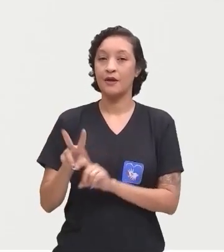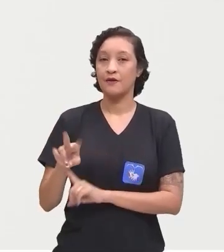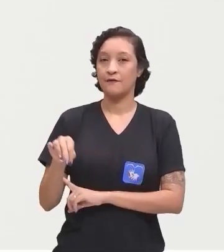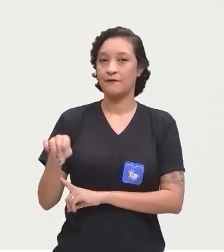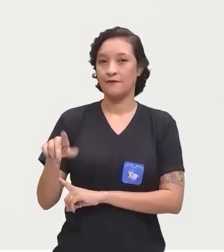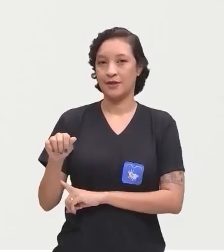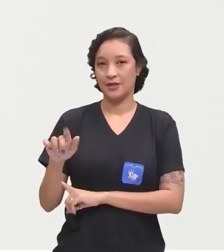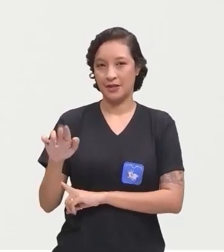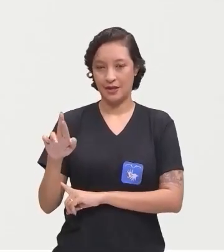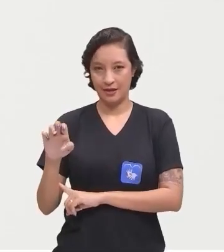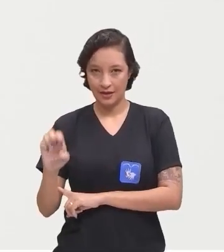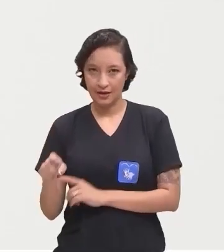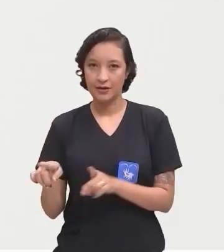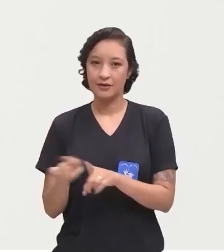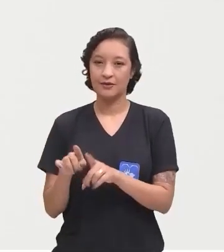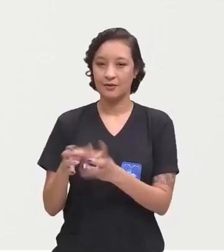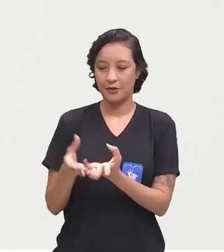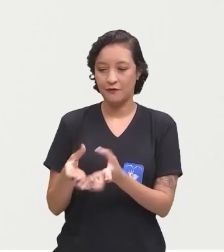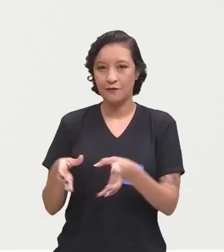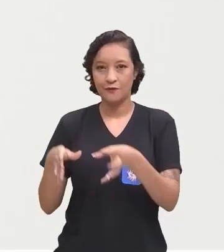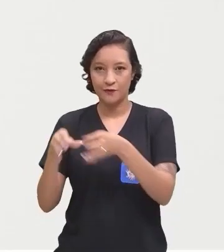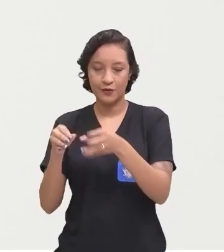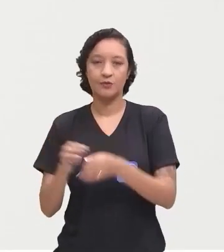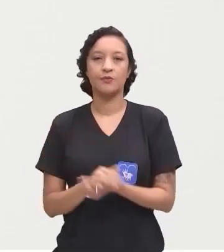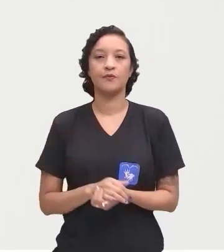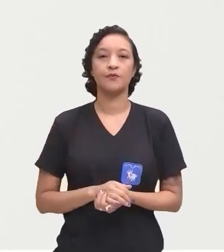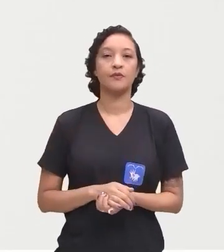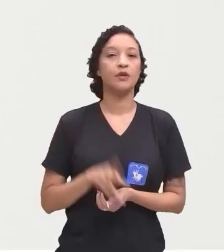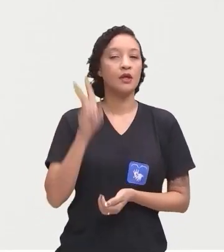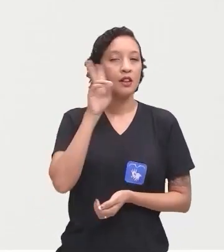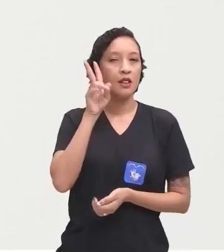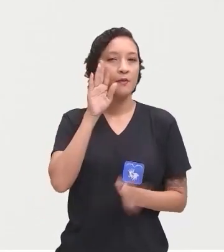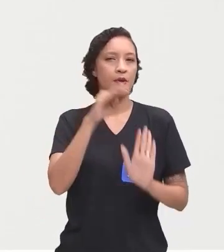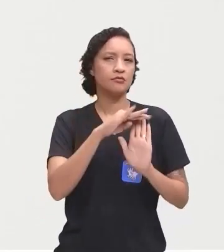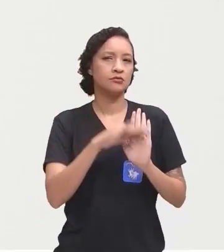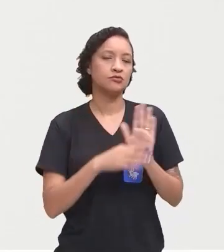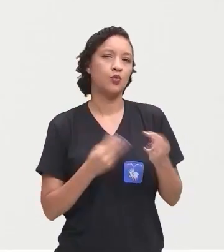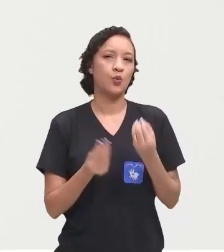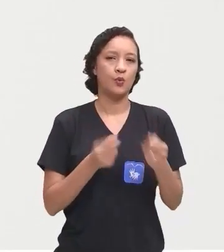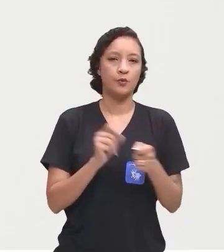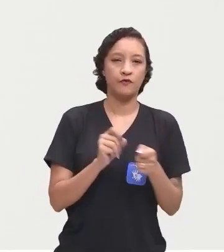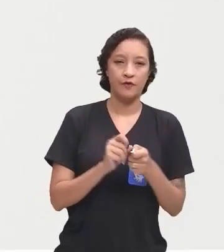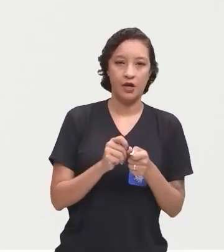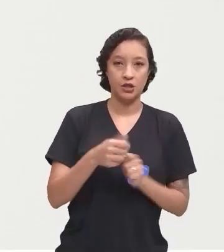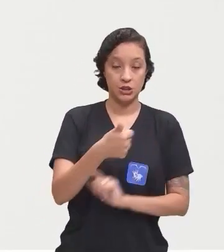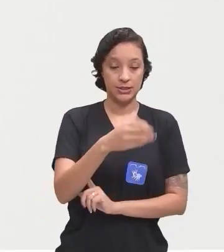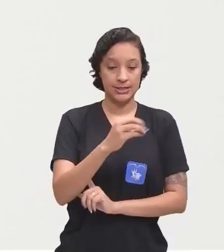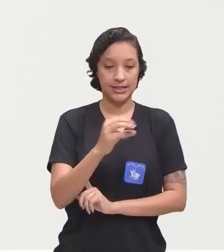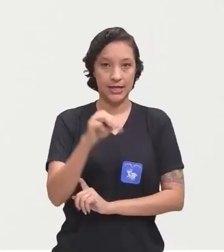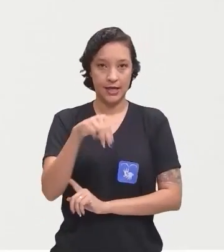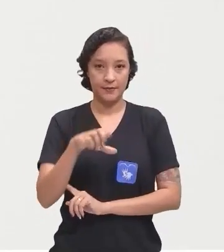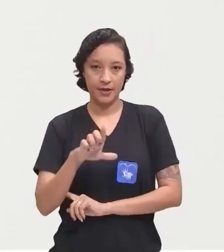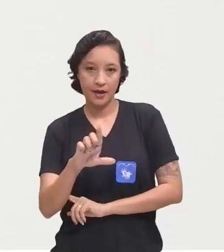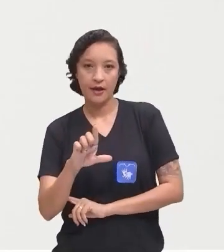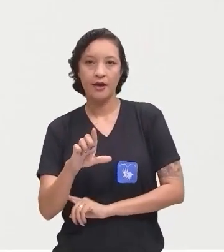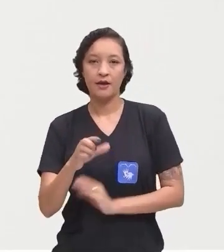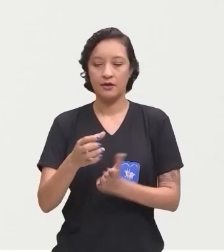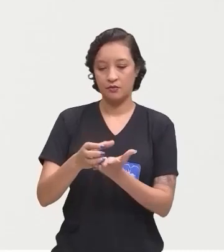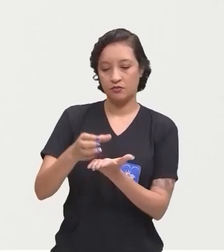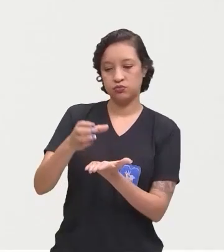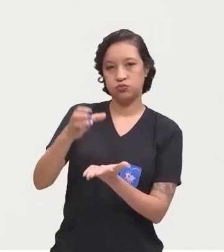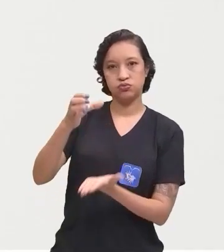relembrar o procedimento? Coloque 100 ml de vinagre na garrafa de plástico, coloque 3 colheres de chá